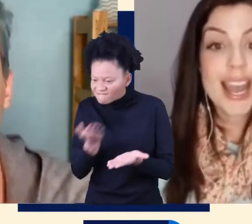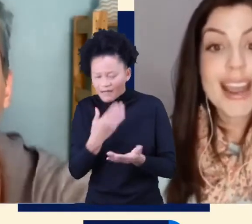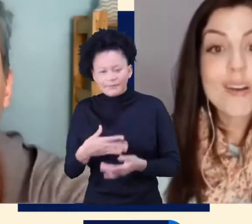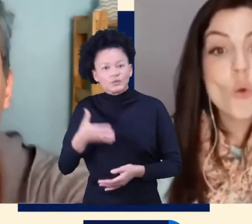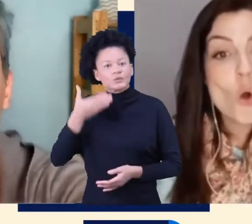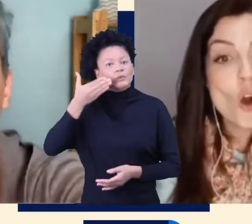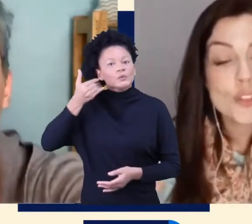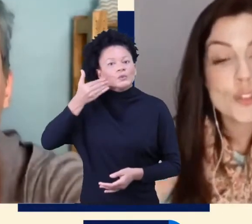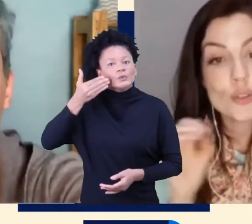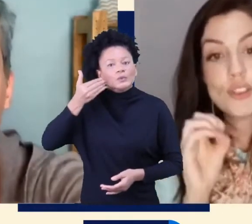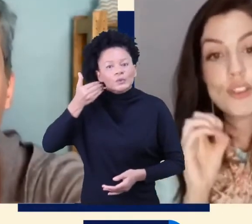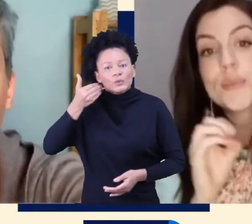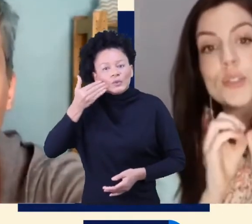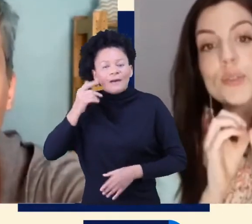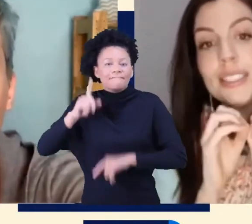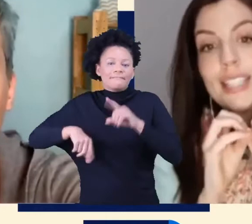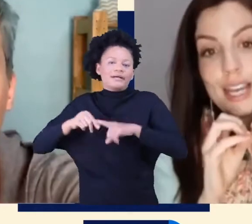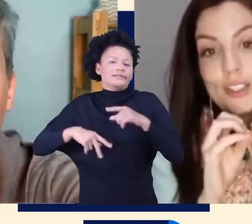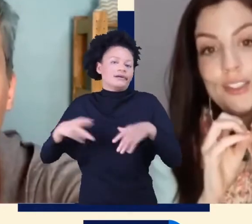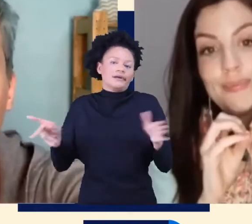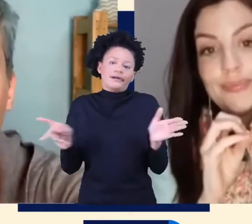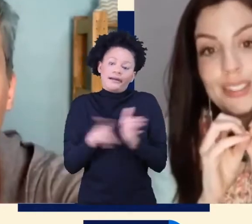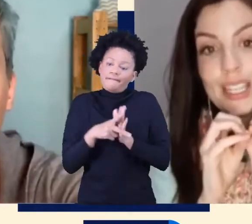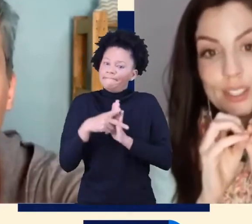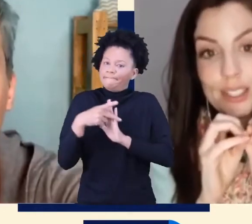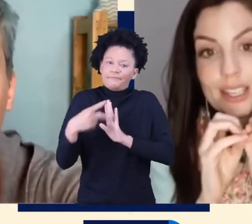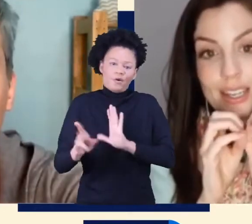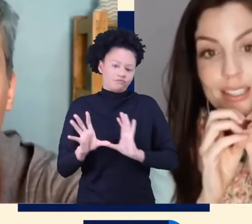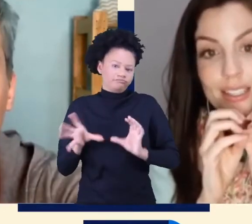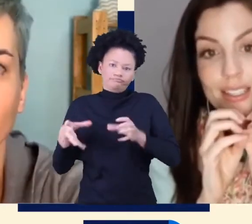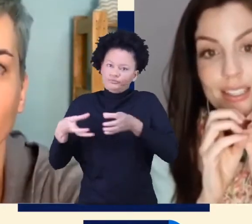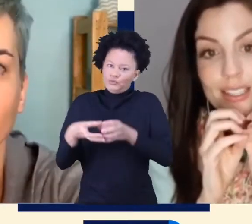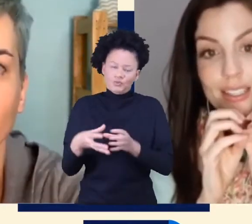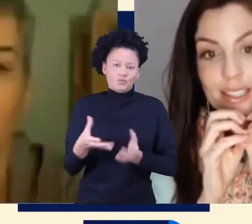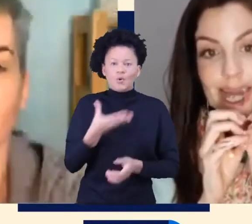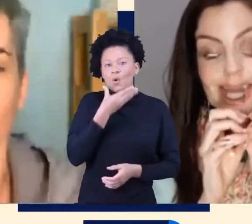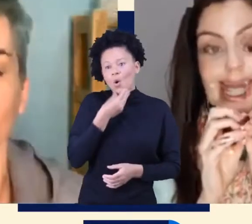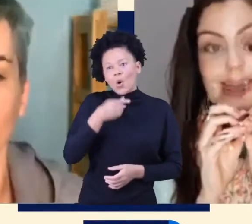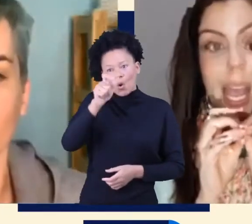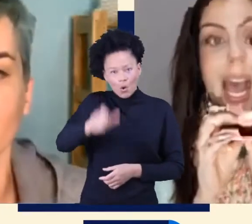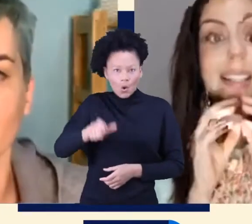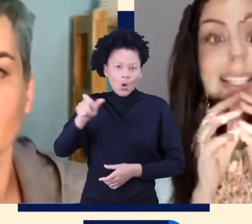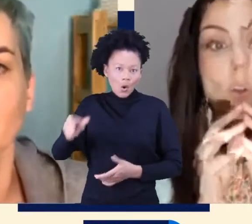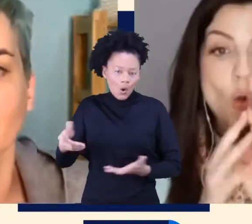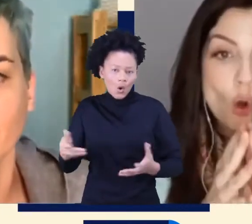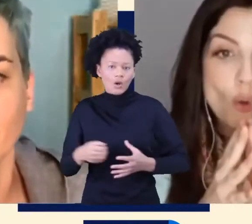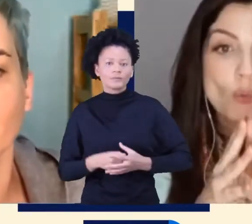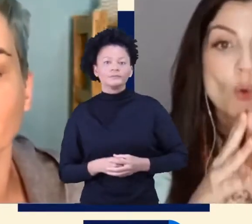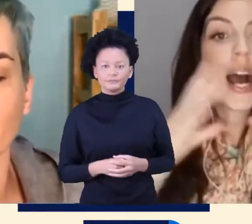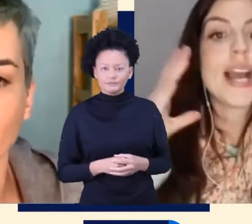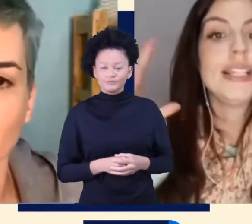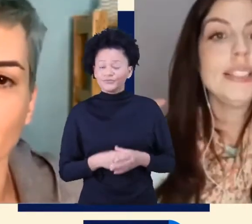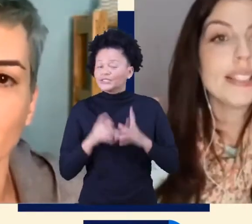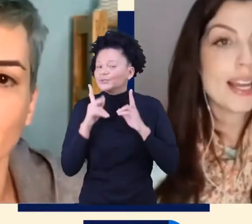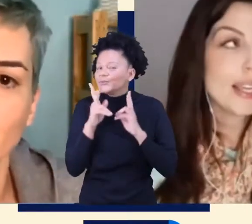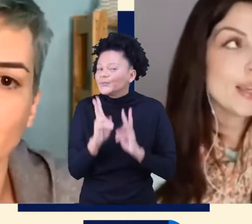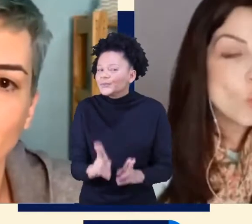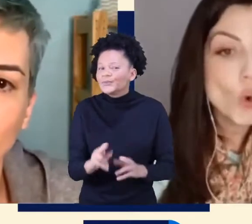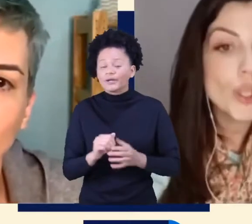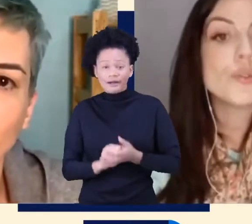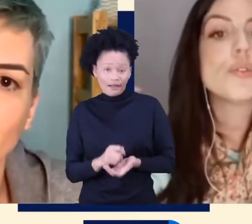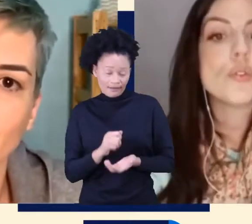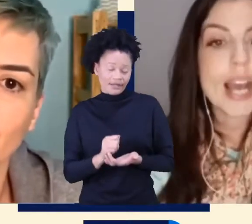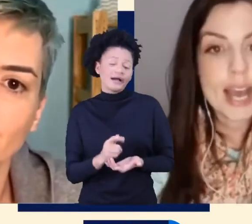pornografia. É um código, gente, de masculinidade da nossa... Tá? Assim como ainda